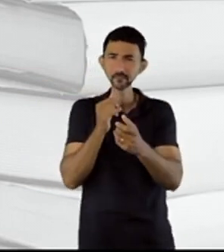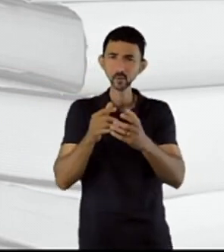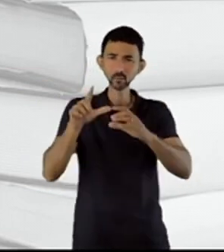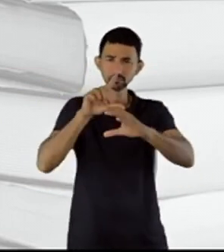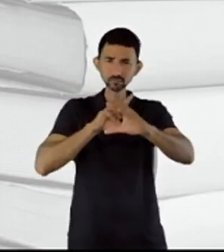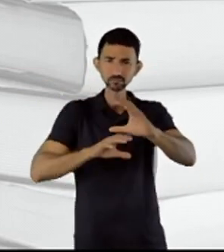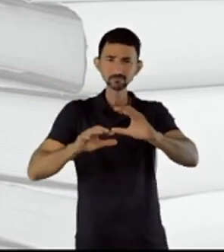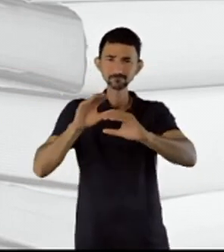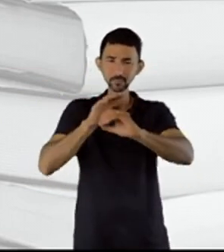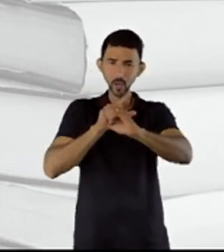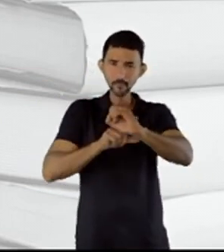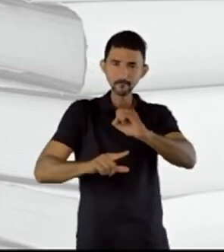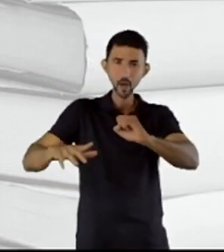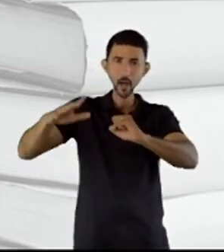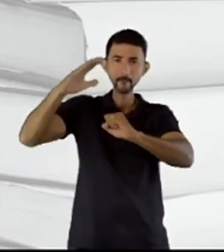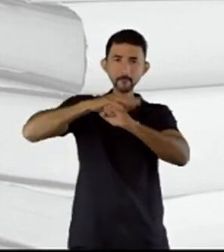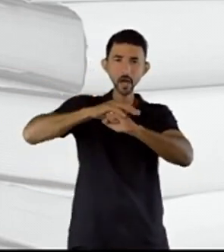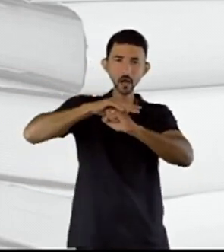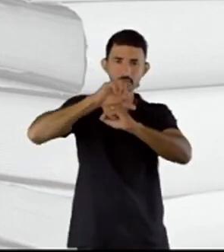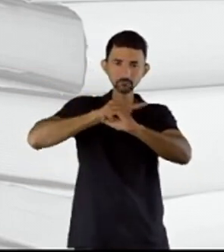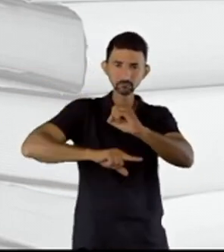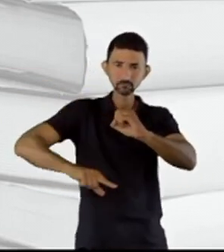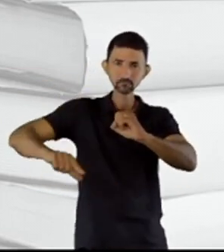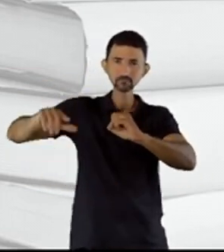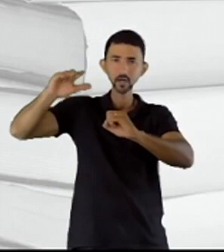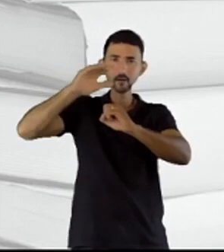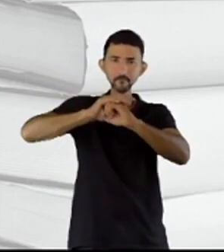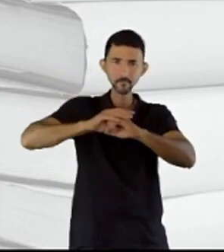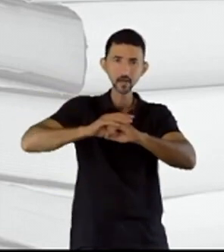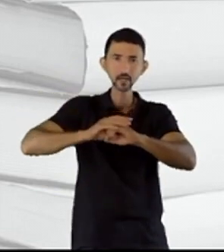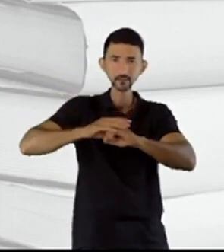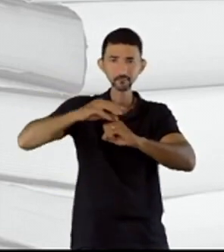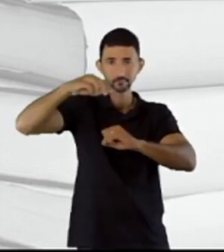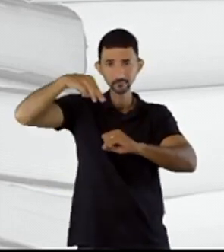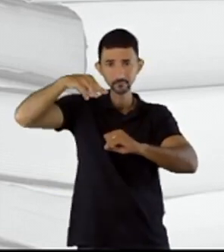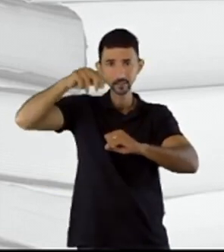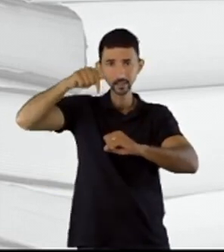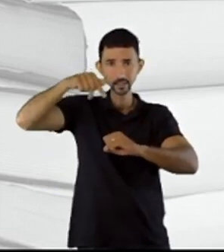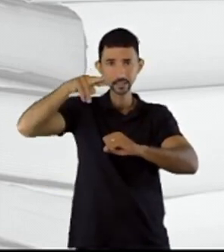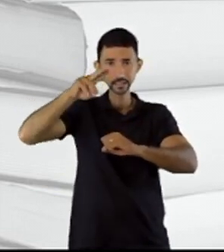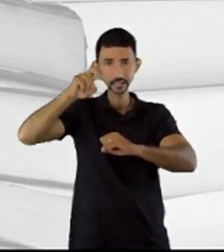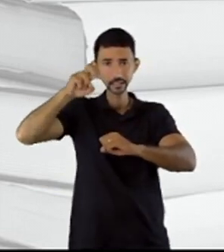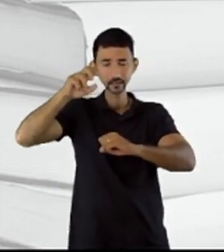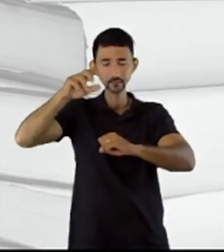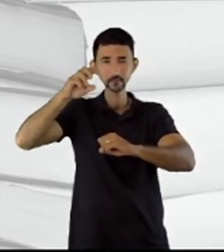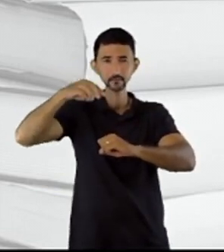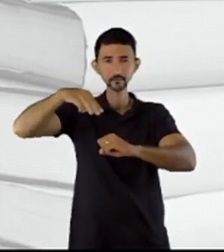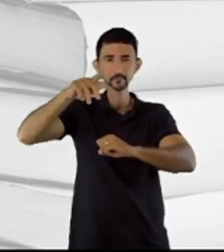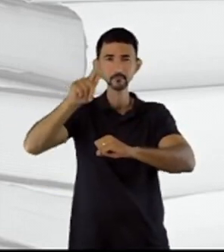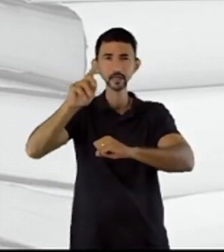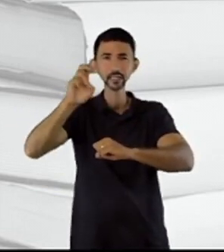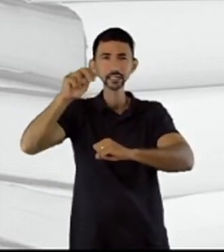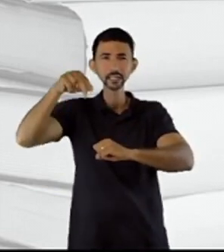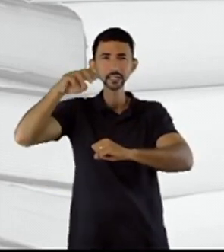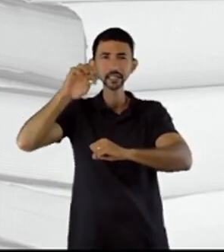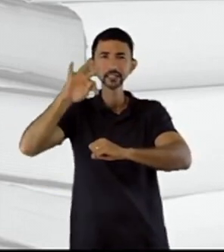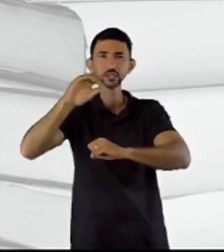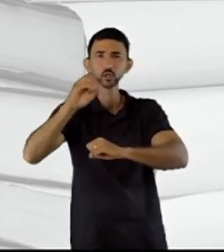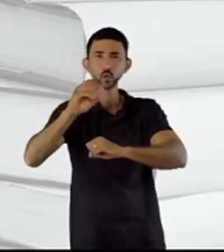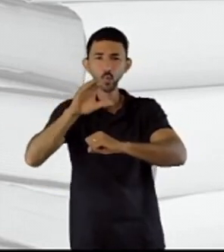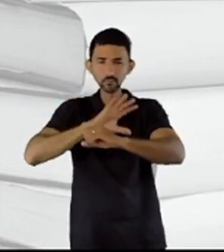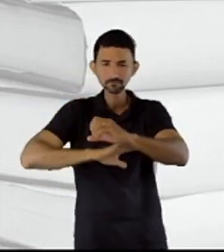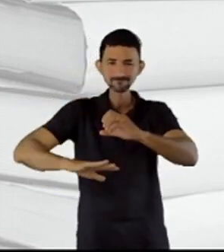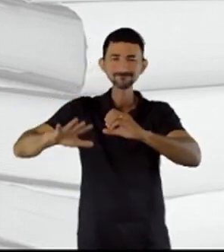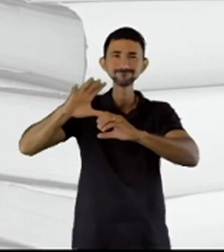polo magnético, né, onde você consegue entender através da lei da gravitação universal